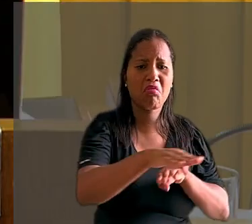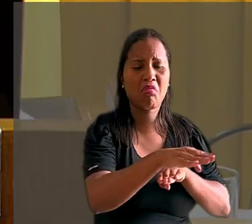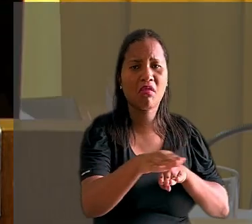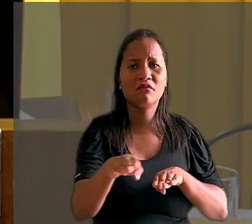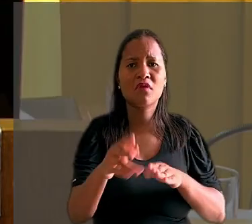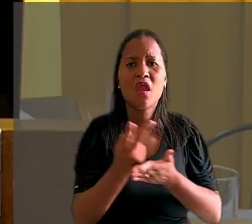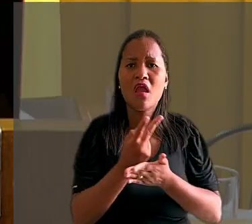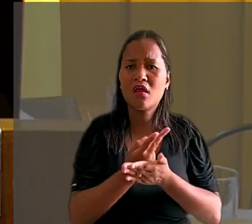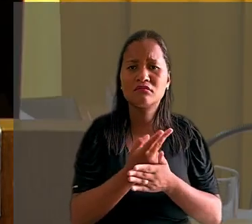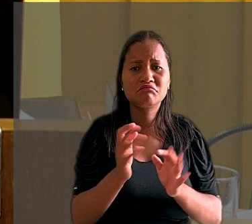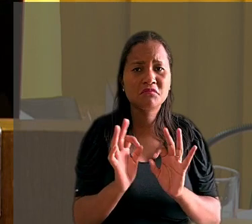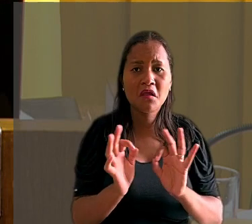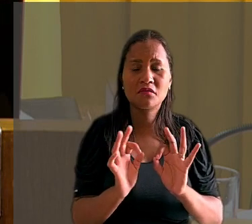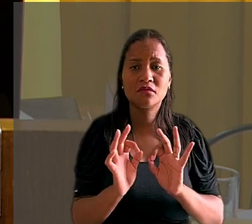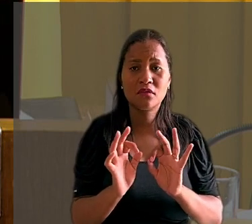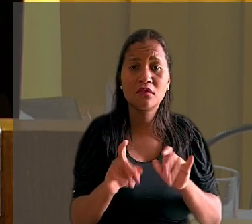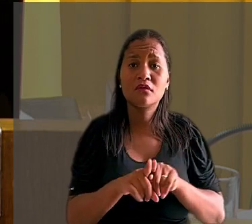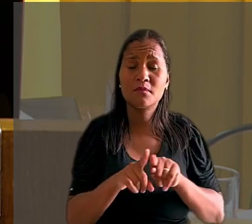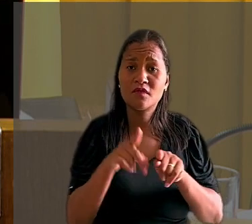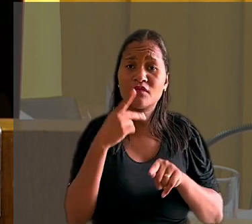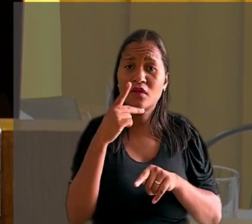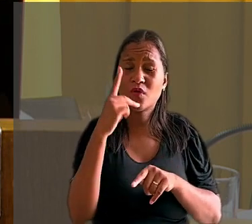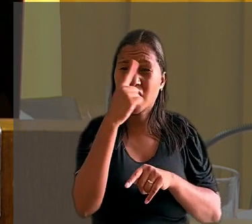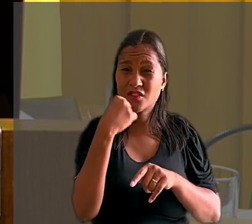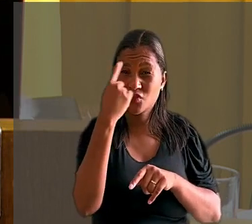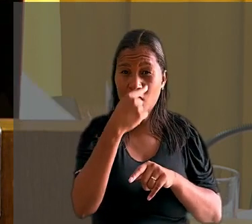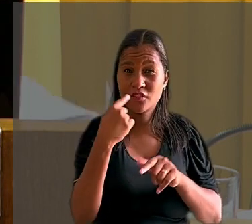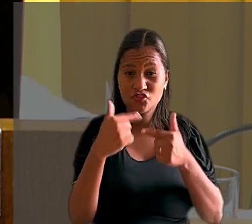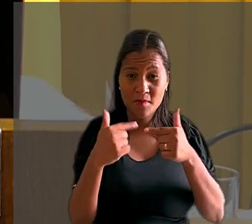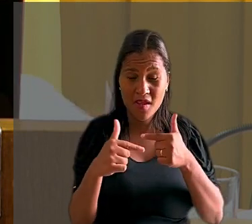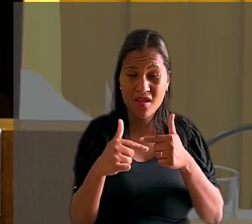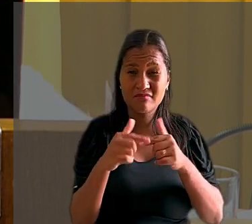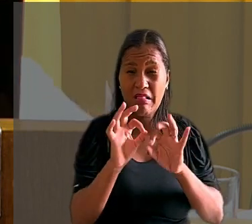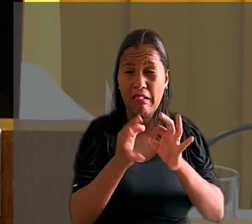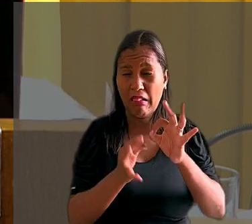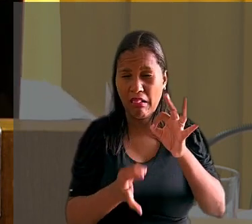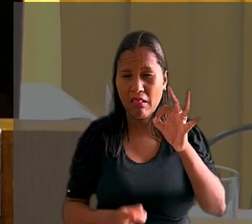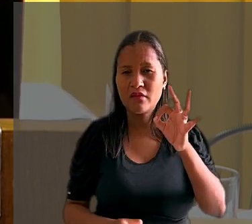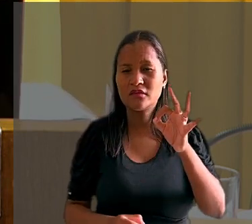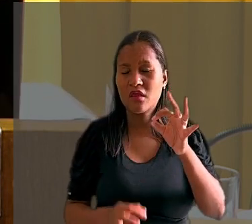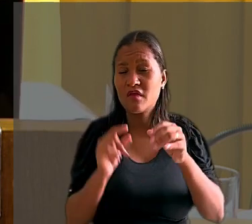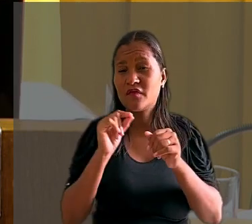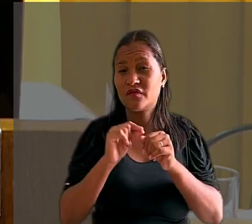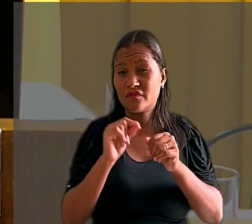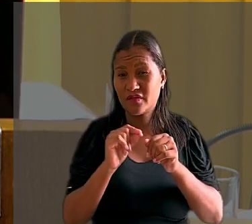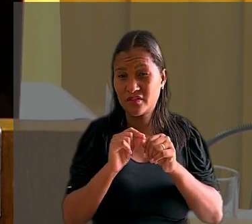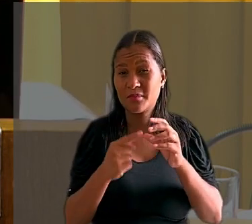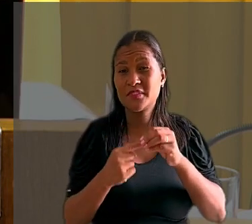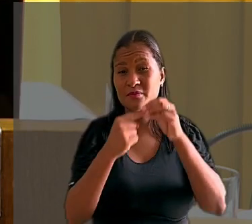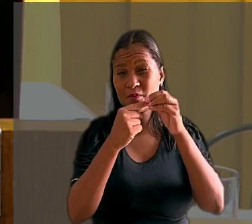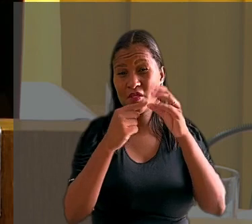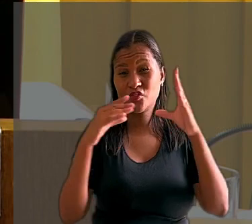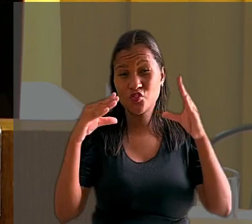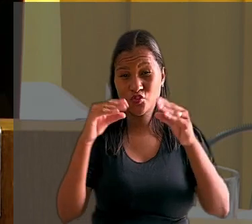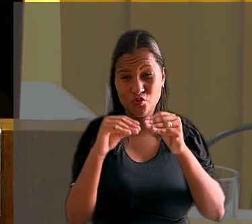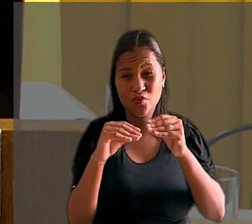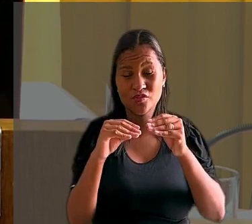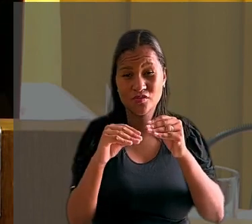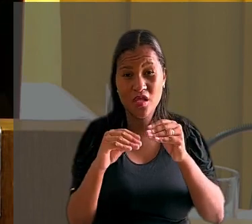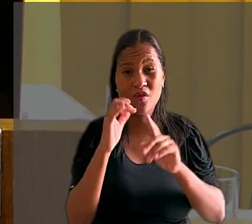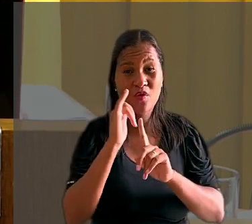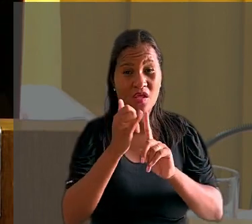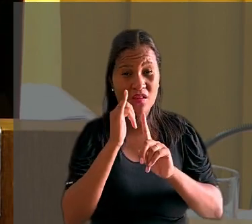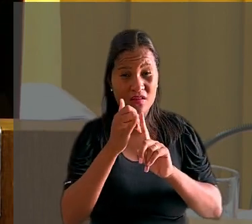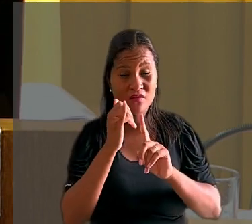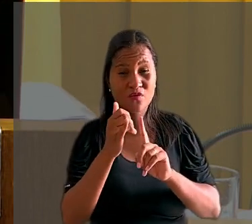de ultrapassagem indevida. O ministro assinalou ainda que a jornada do empregado era extensa e realizada principalmente